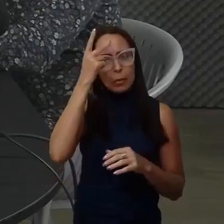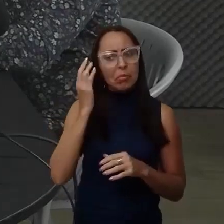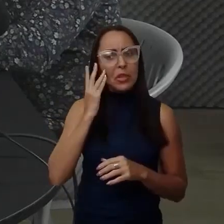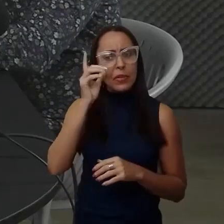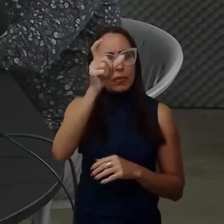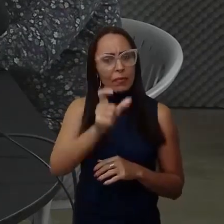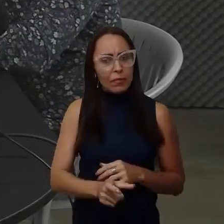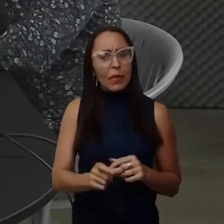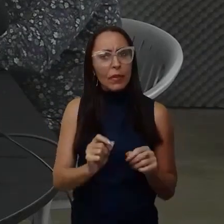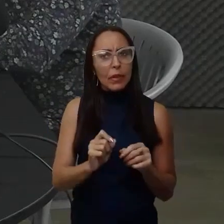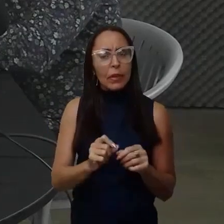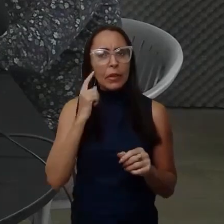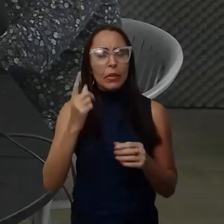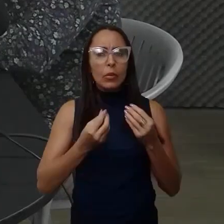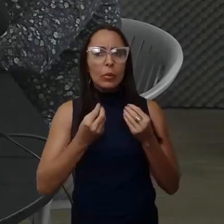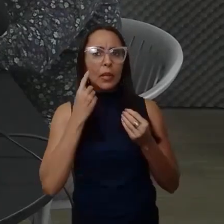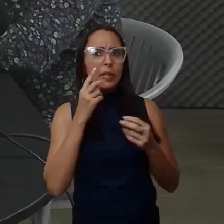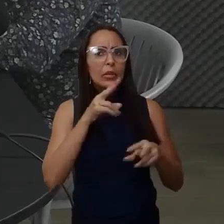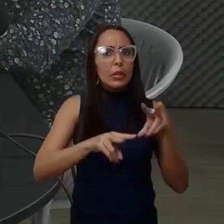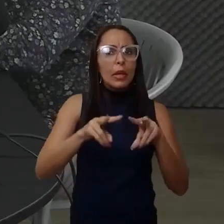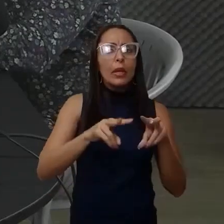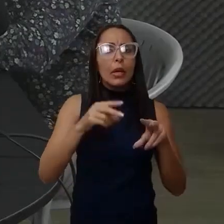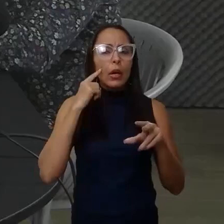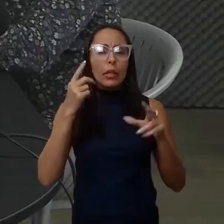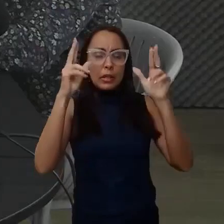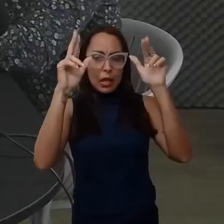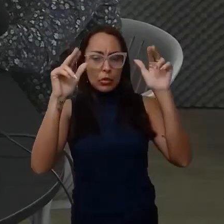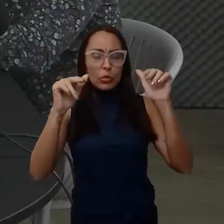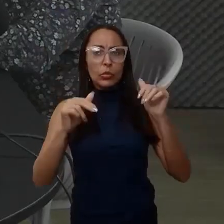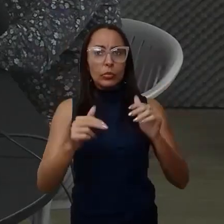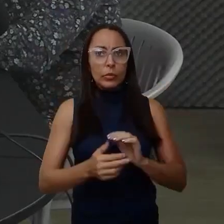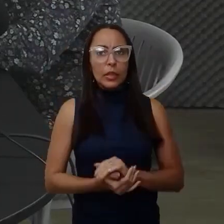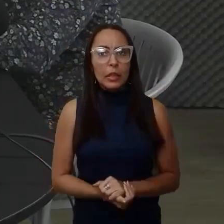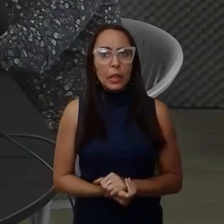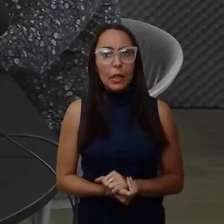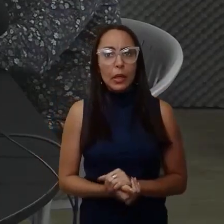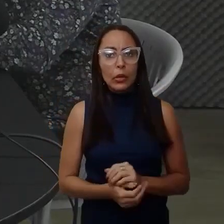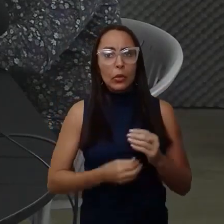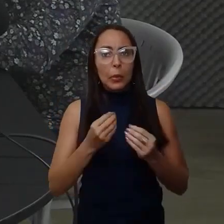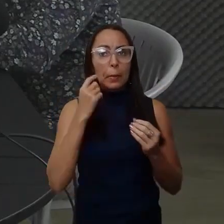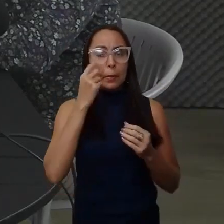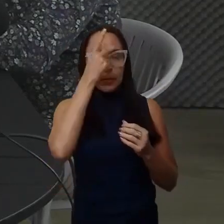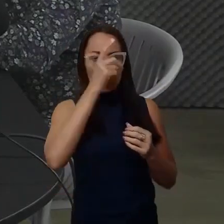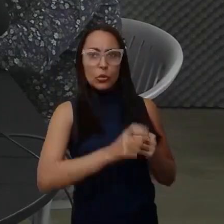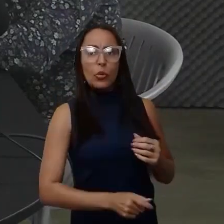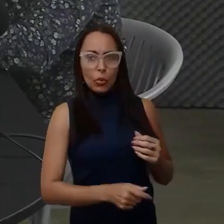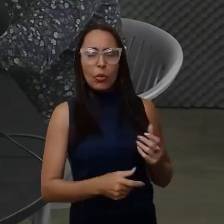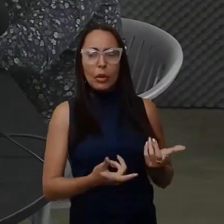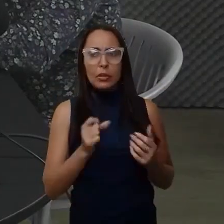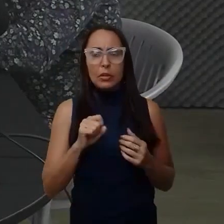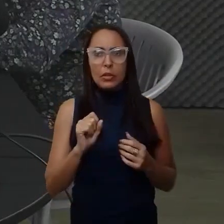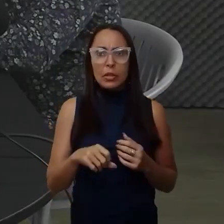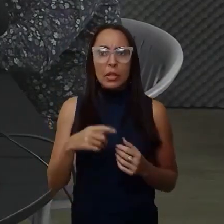né? Então, como eu enxergo aquele determinado assunto, né? Como eu enxergo a história daquela pessoa, a história daquele lugar,